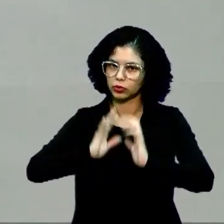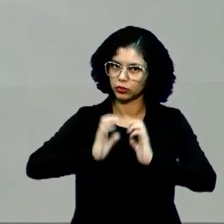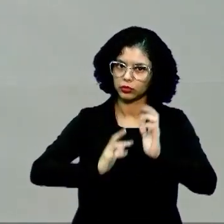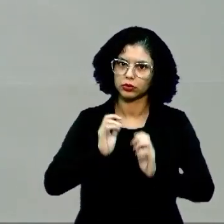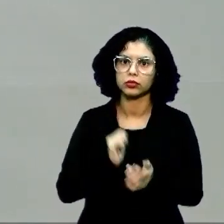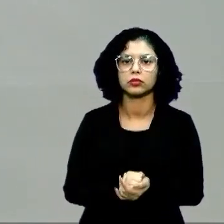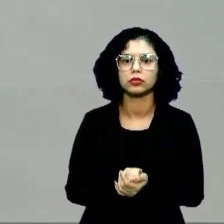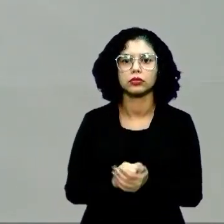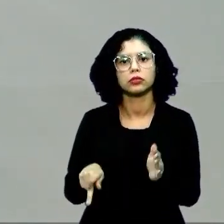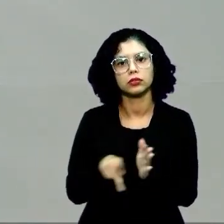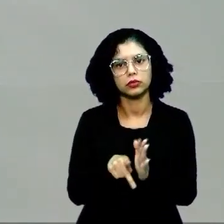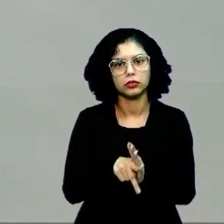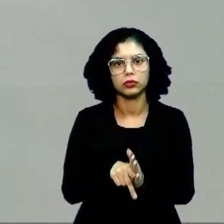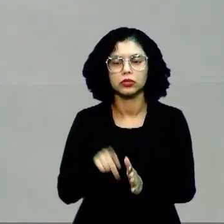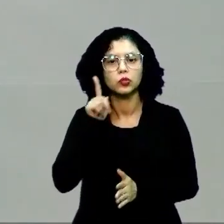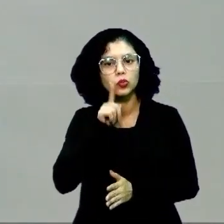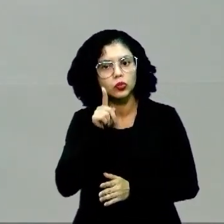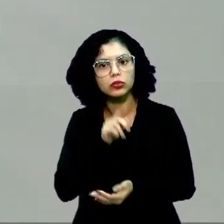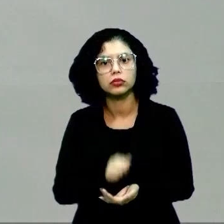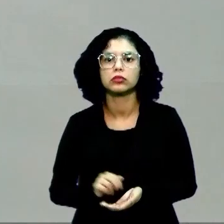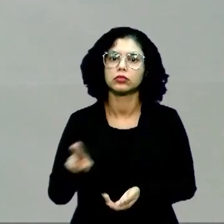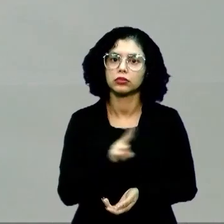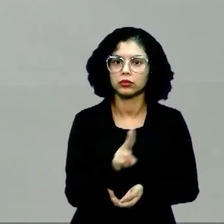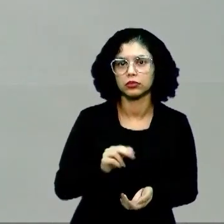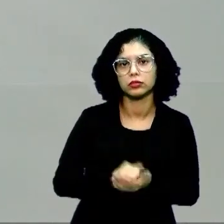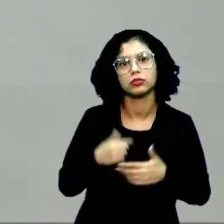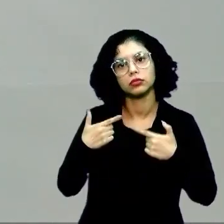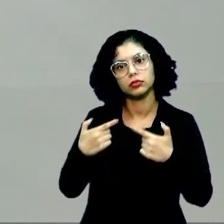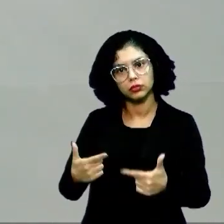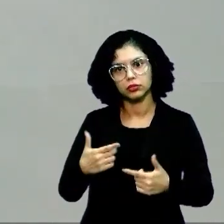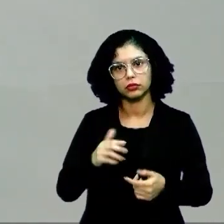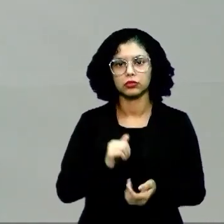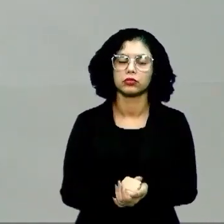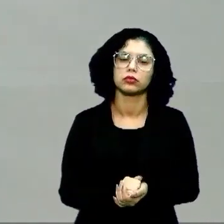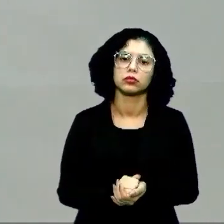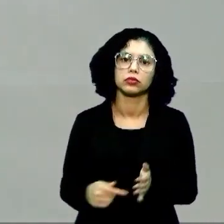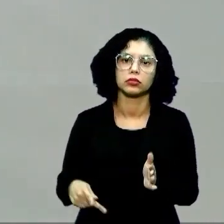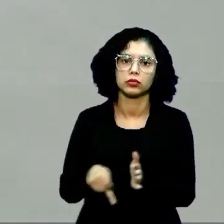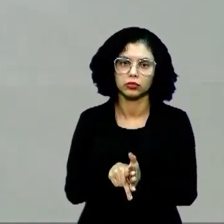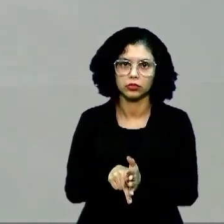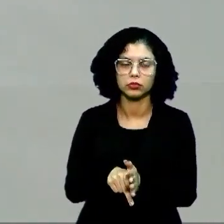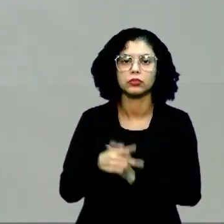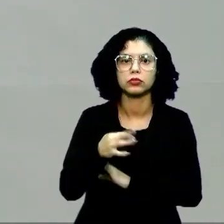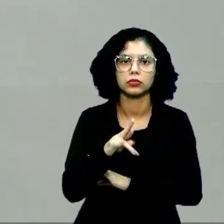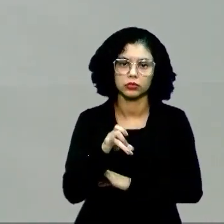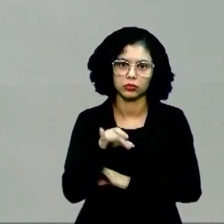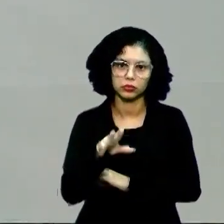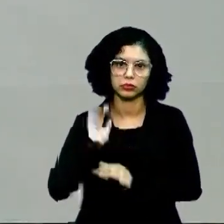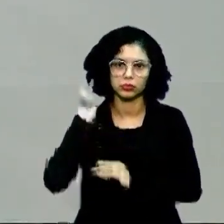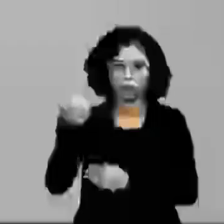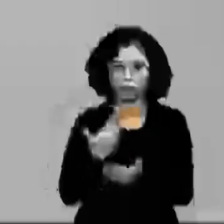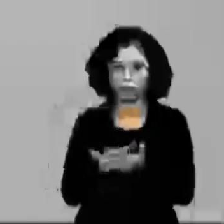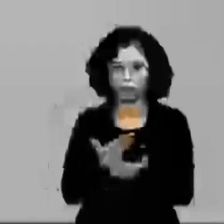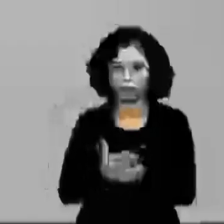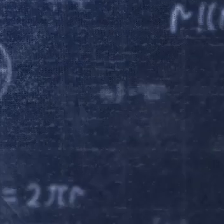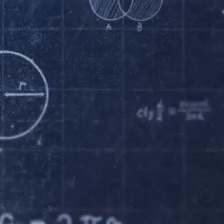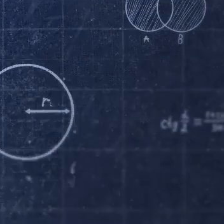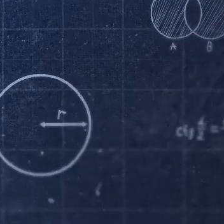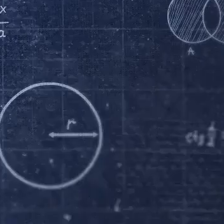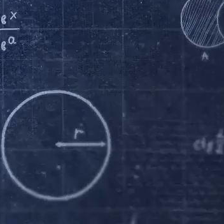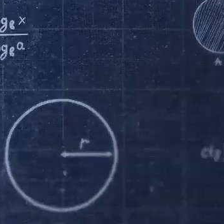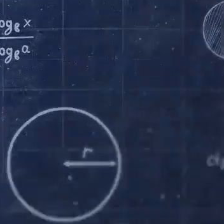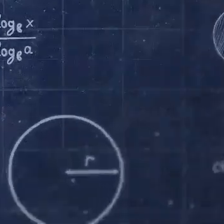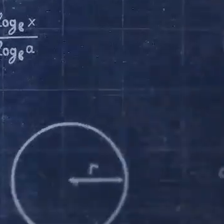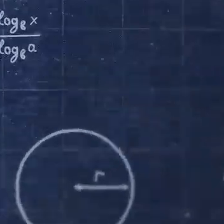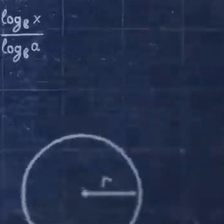conflitos firmados pelos Estados Unidos, que foram chamados de guerra ao terrorismo. Então, até a nossa próxima aula.